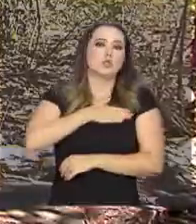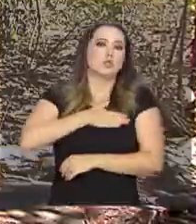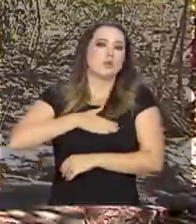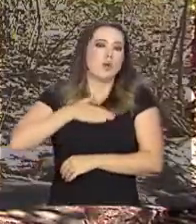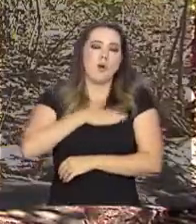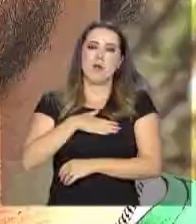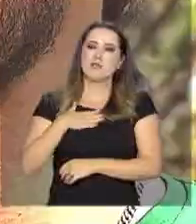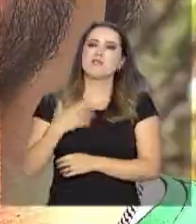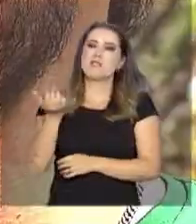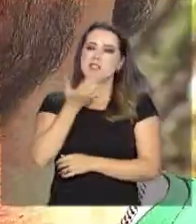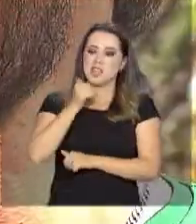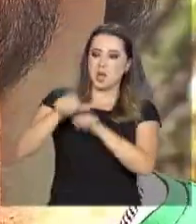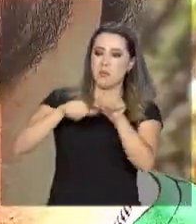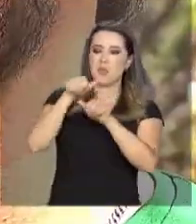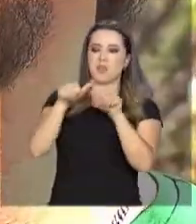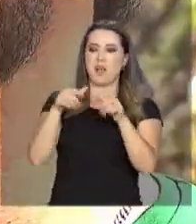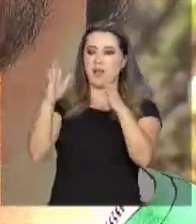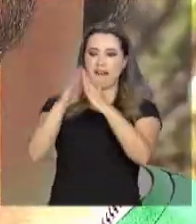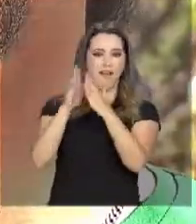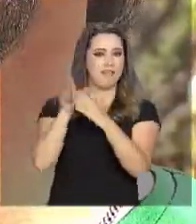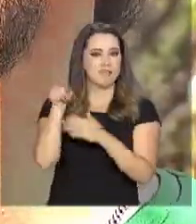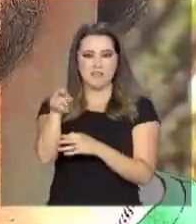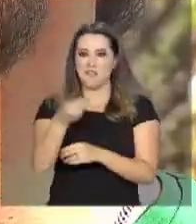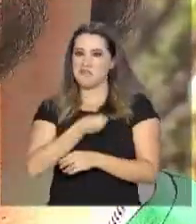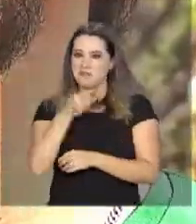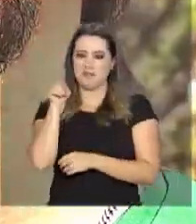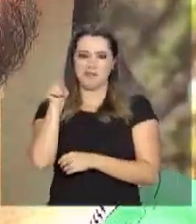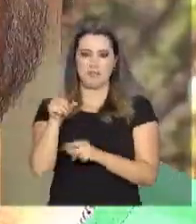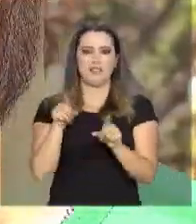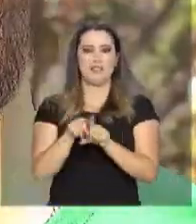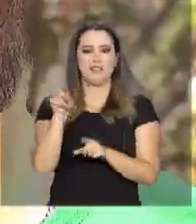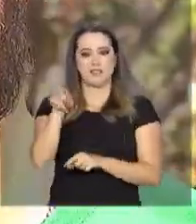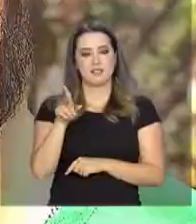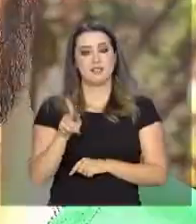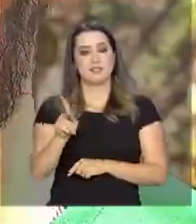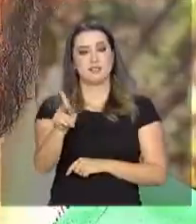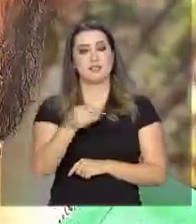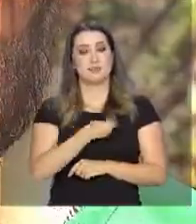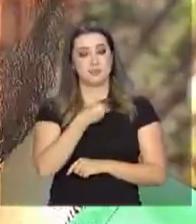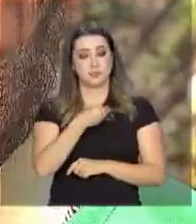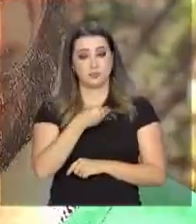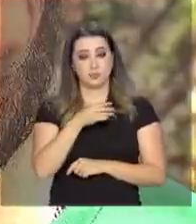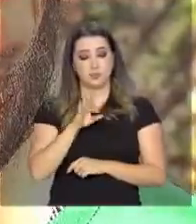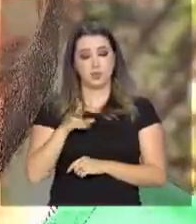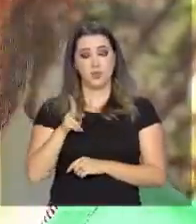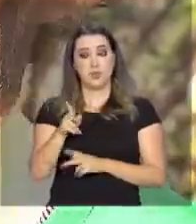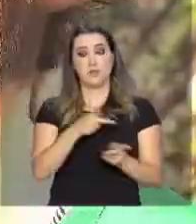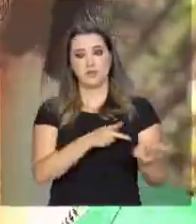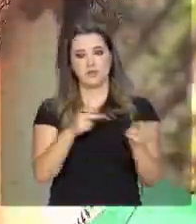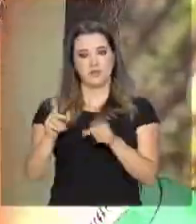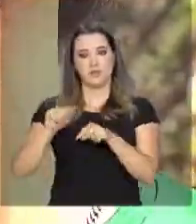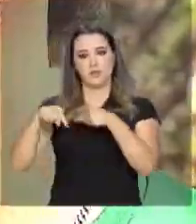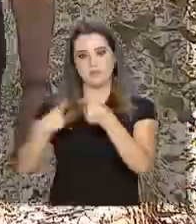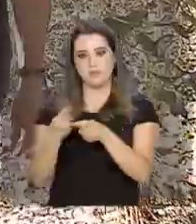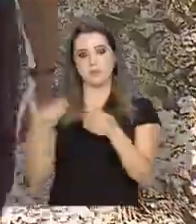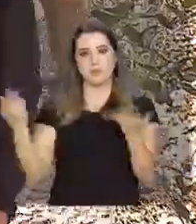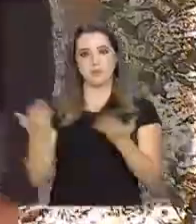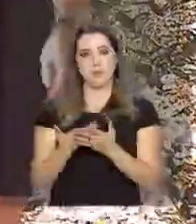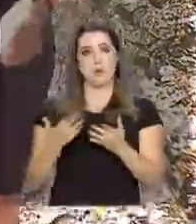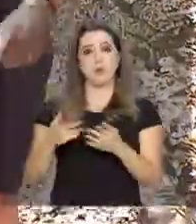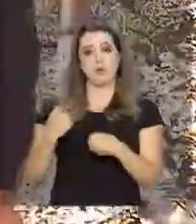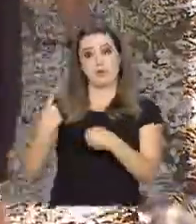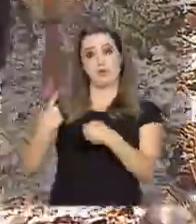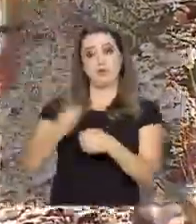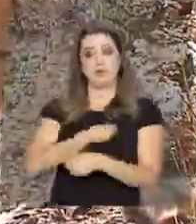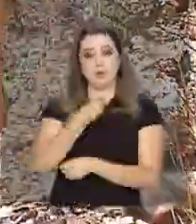de Brasília, que visitava a Chapada dos Veadeiros desde criança e quando se formou na faculdade se mudou para a região.